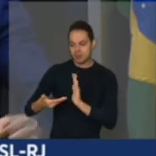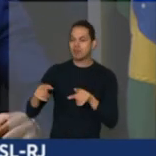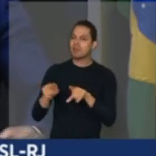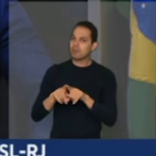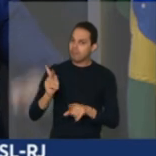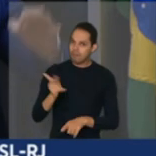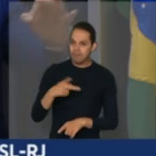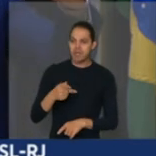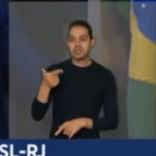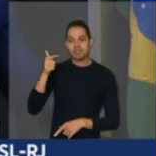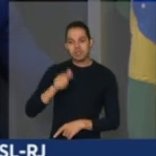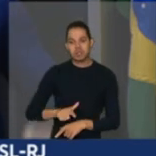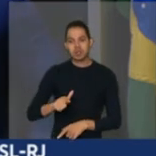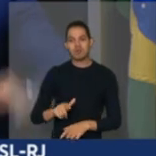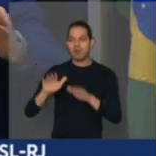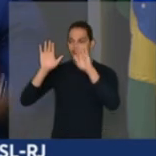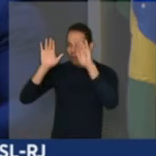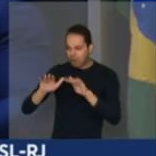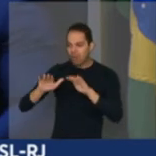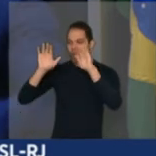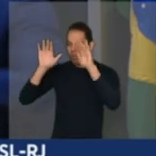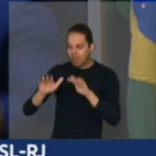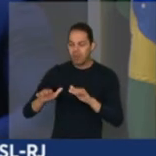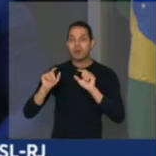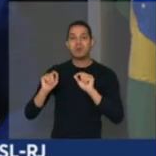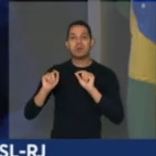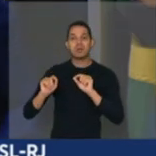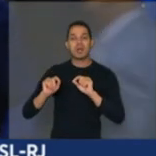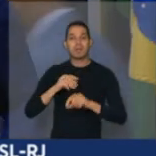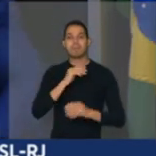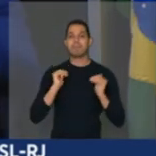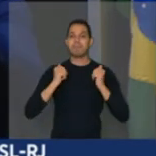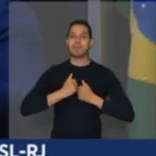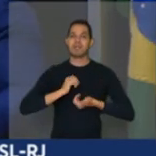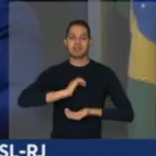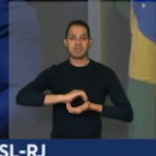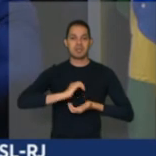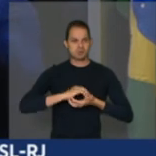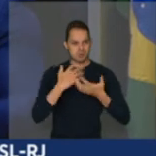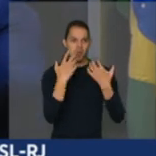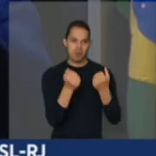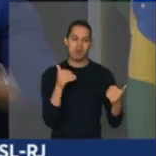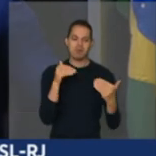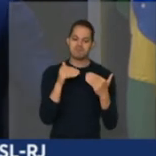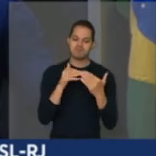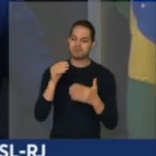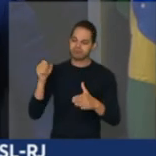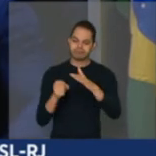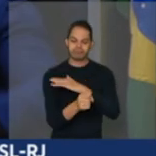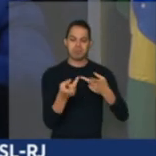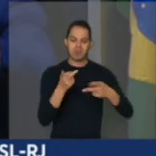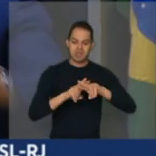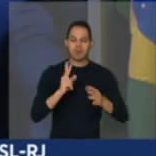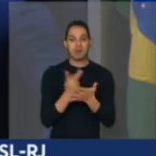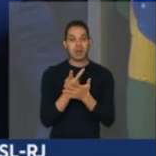mais uma vez ficar de joelhos se curvar à Ministro do STF e engrossar essa prisão legal